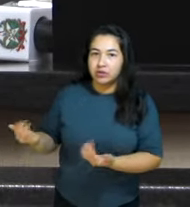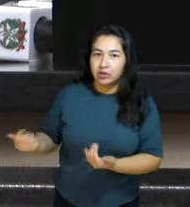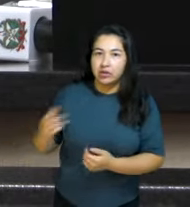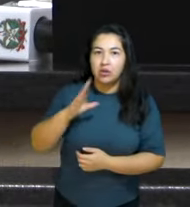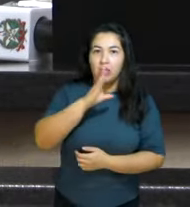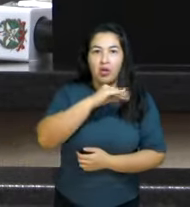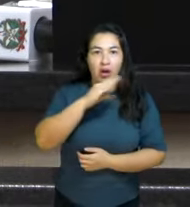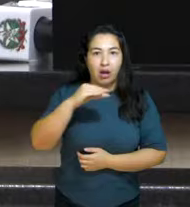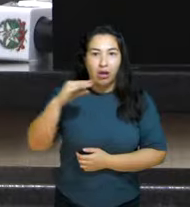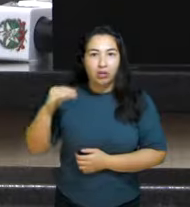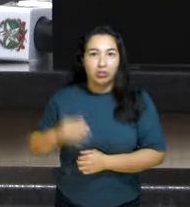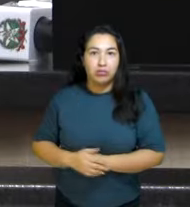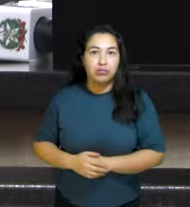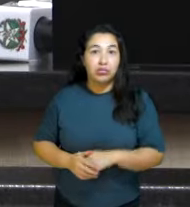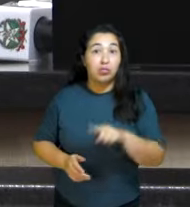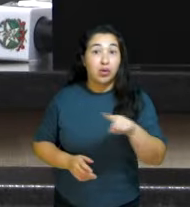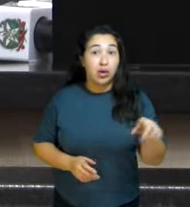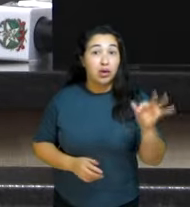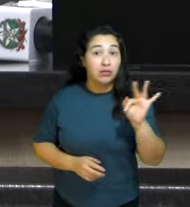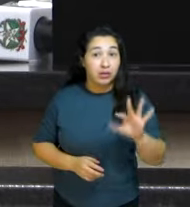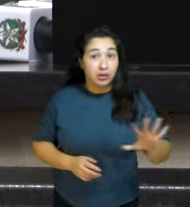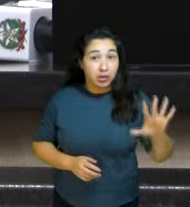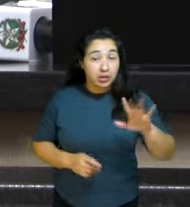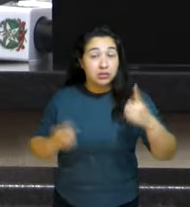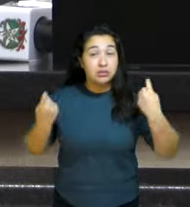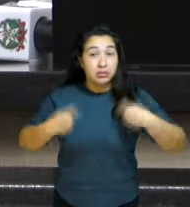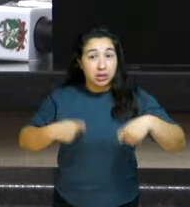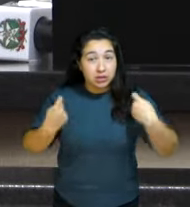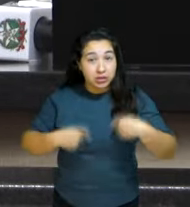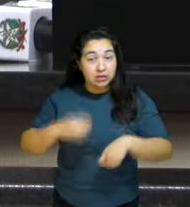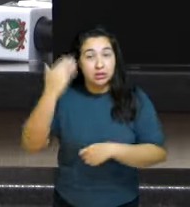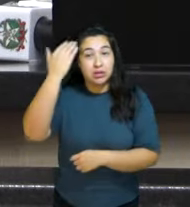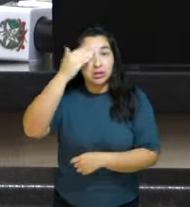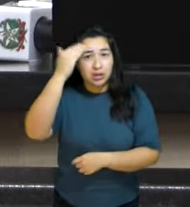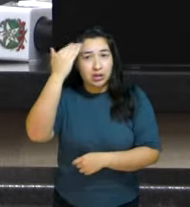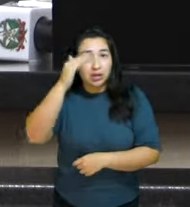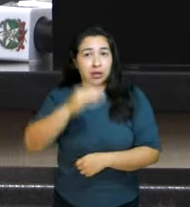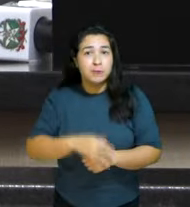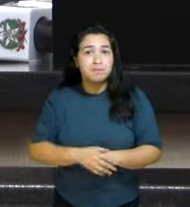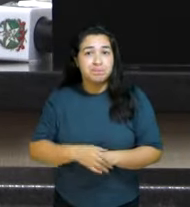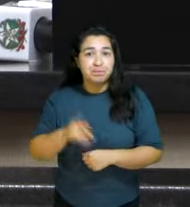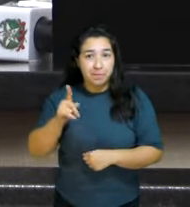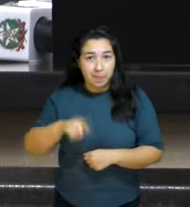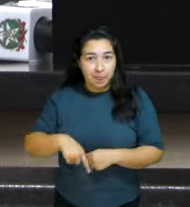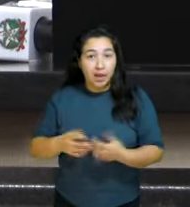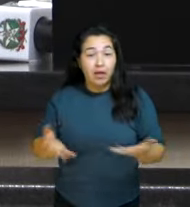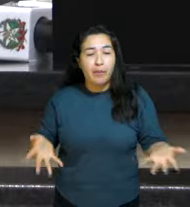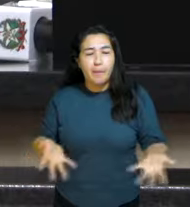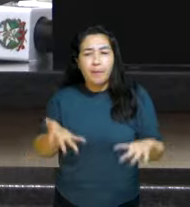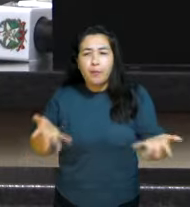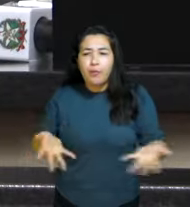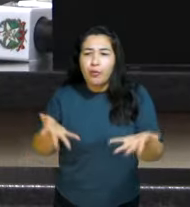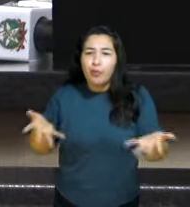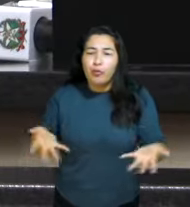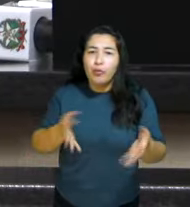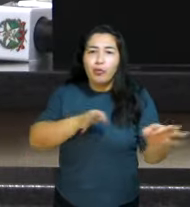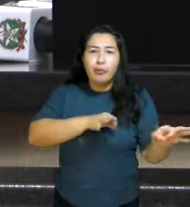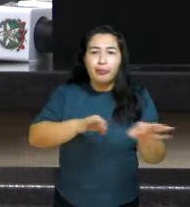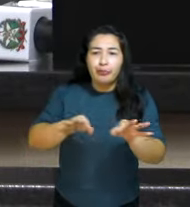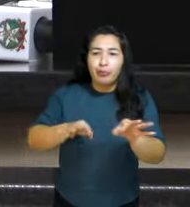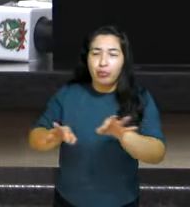juvenil, adulto. As federações precisam ser compreendidas como as incentivadoras e as organizadoras e